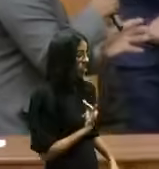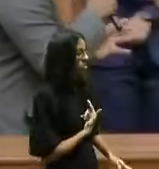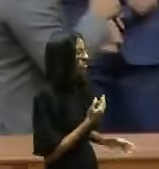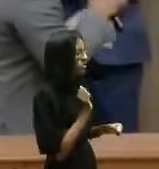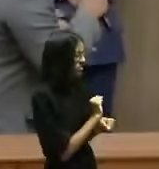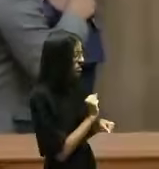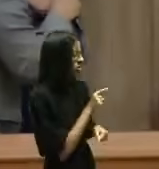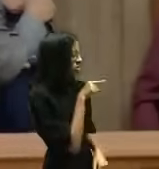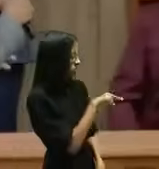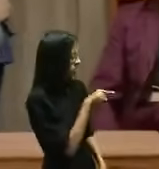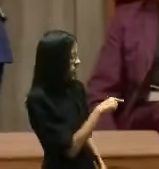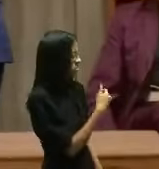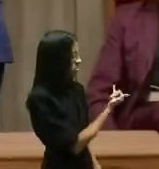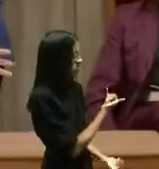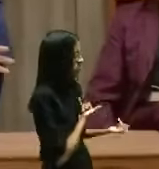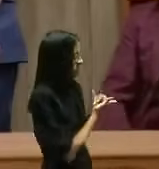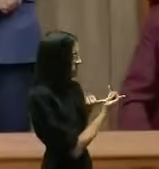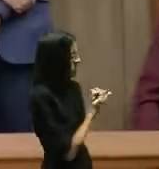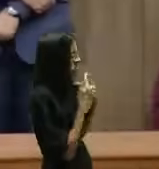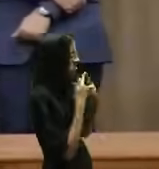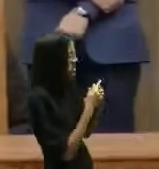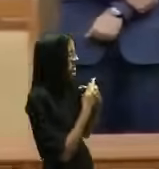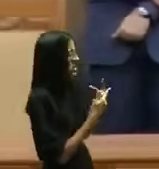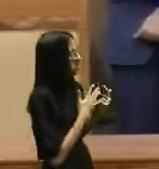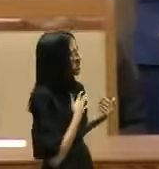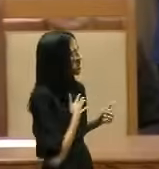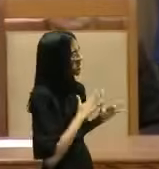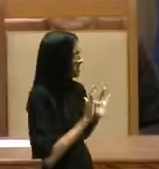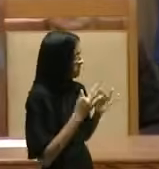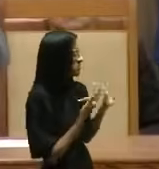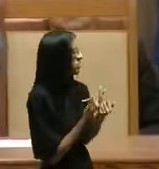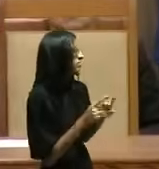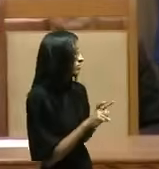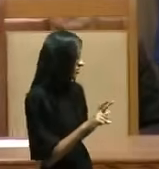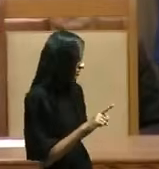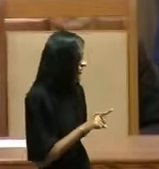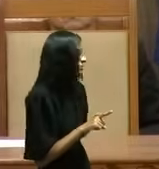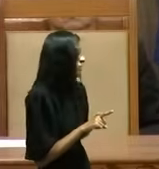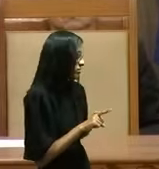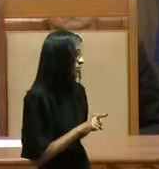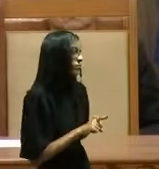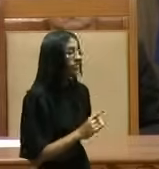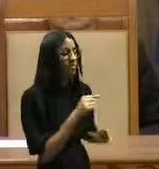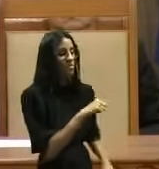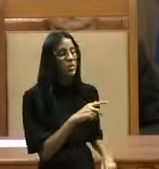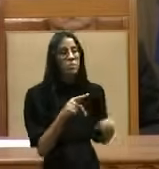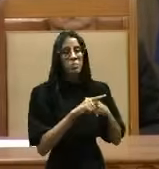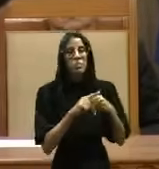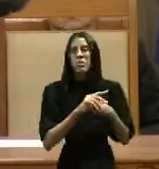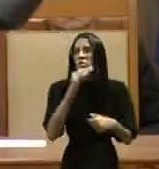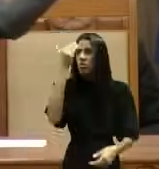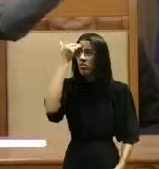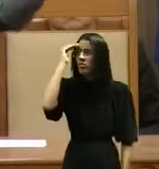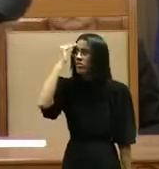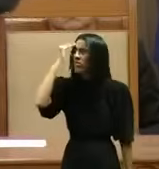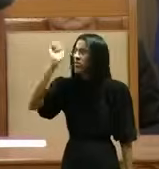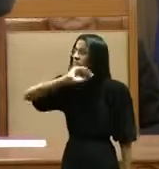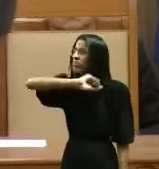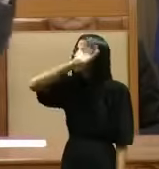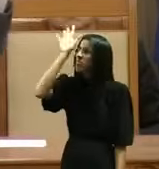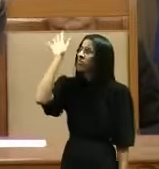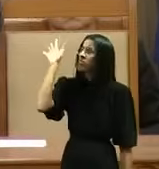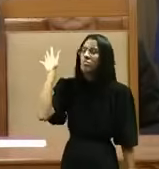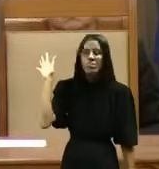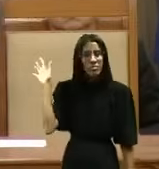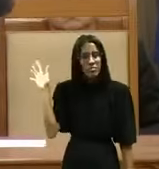ele disse assim o senhor mandou te chamar aí o Pedro compreendeu que Deus estava ampliando as coisas